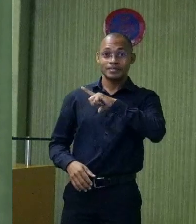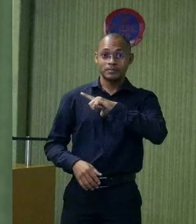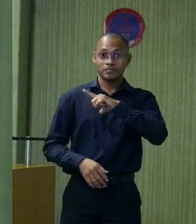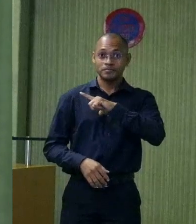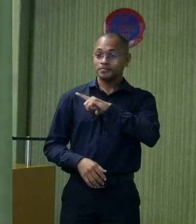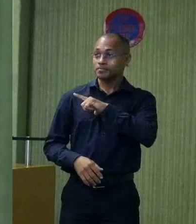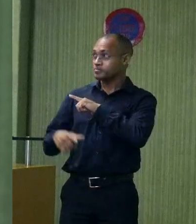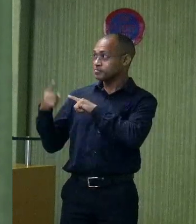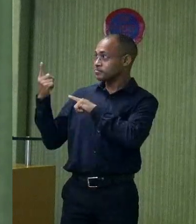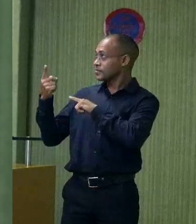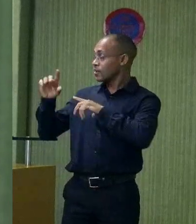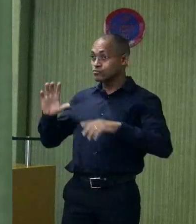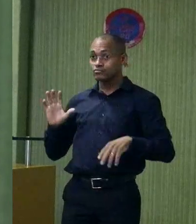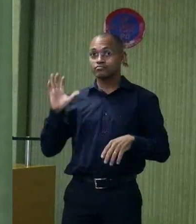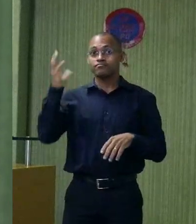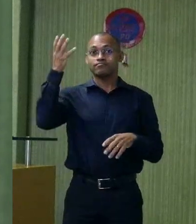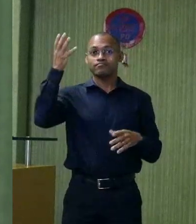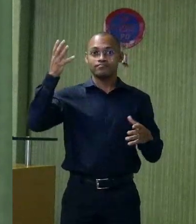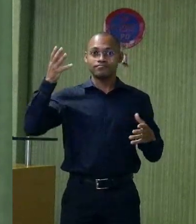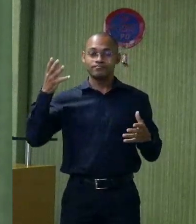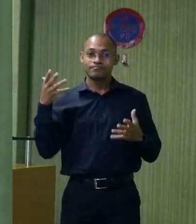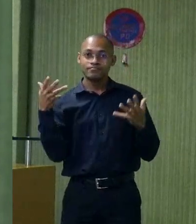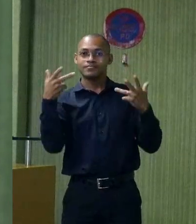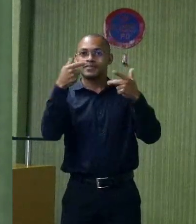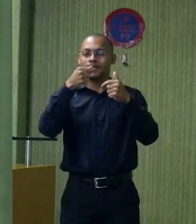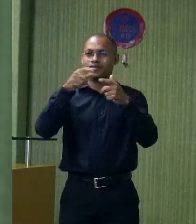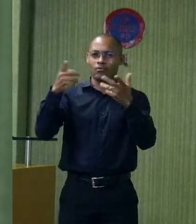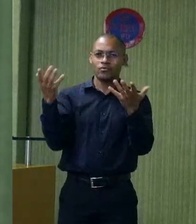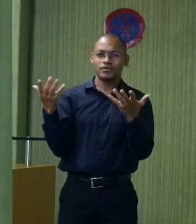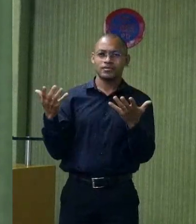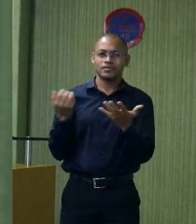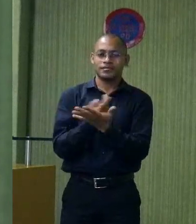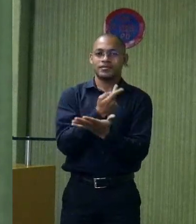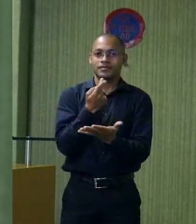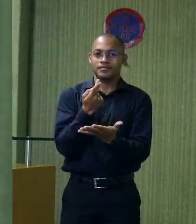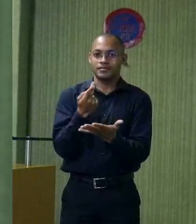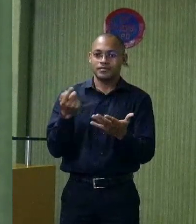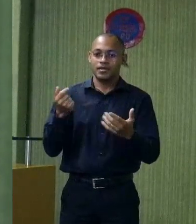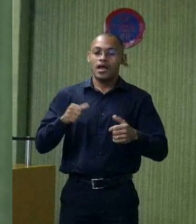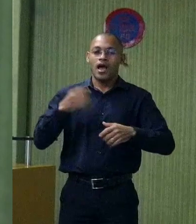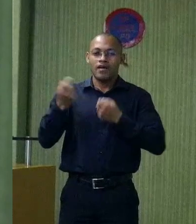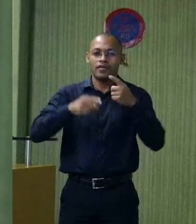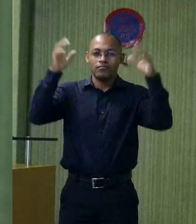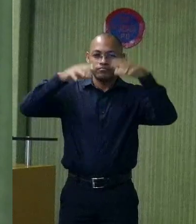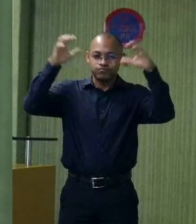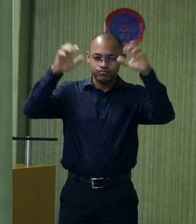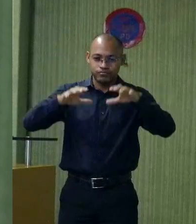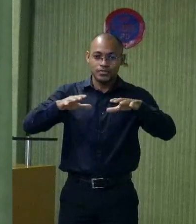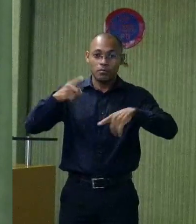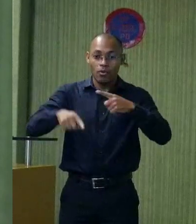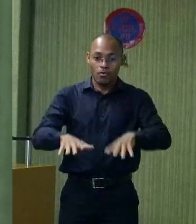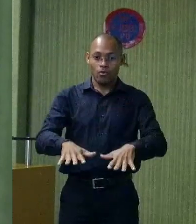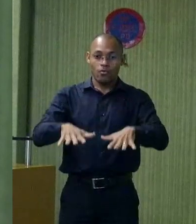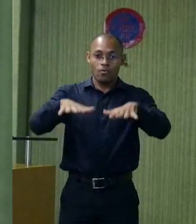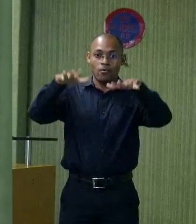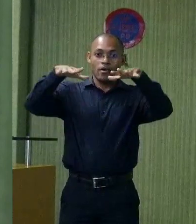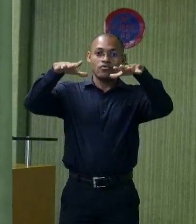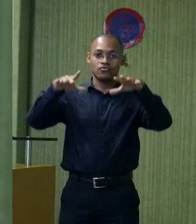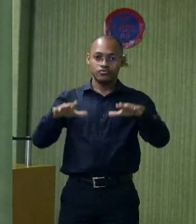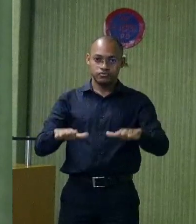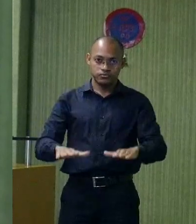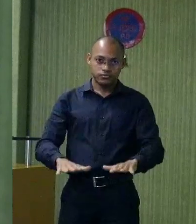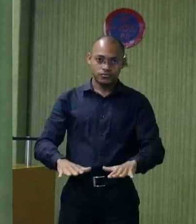fenômenos sazonais de estiagem e cheia né na verdade agora a gente tá num período de estiagem só que ela foi